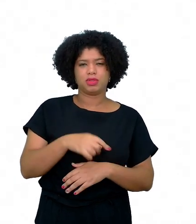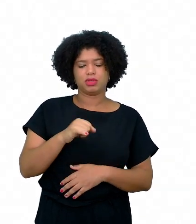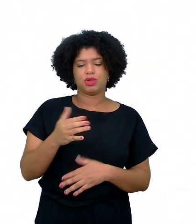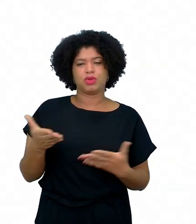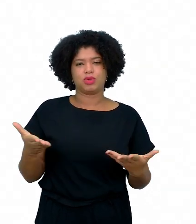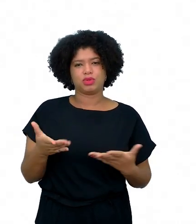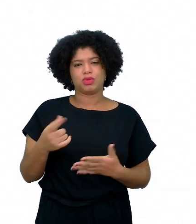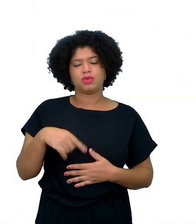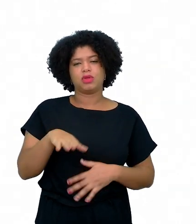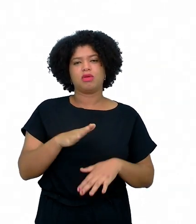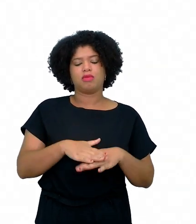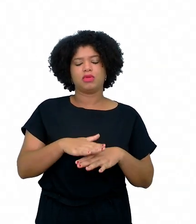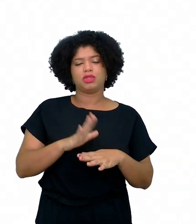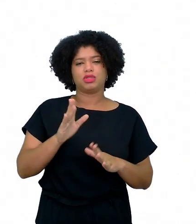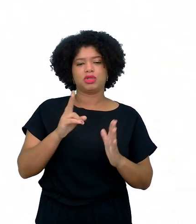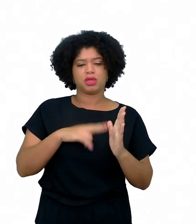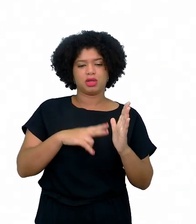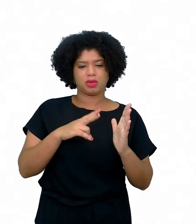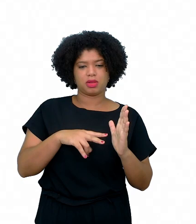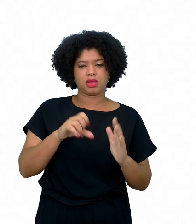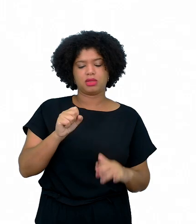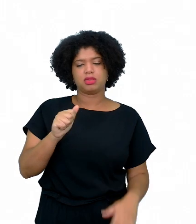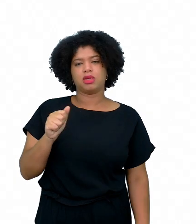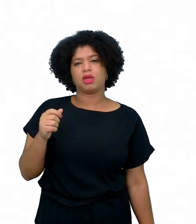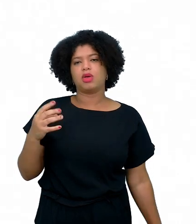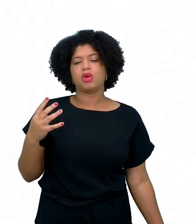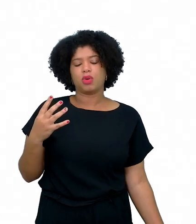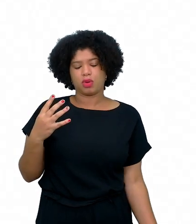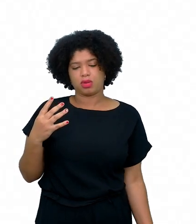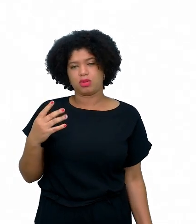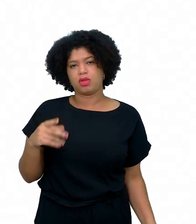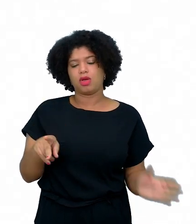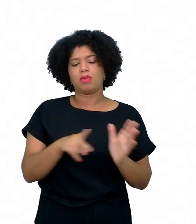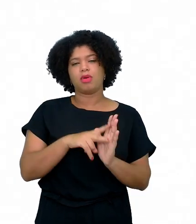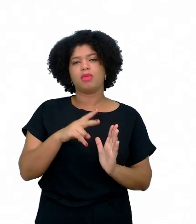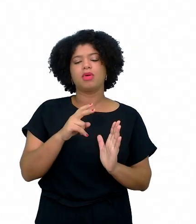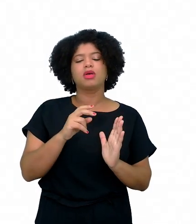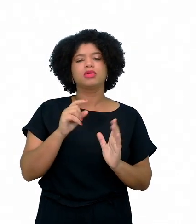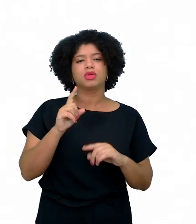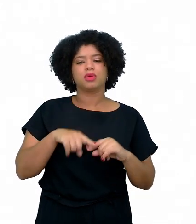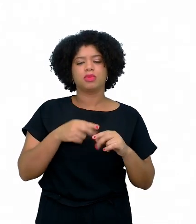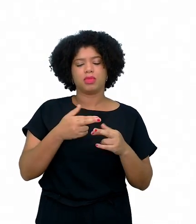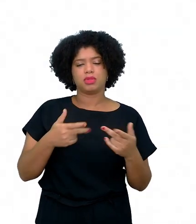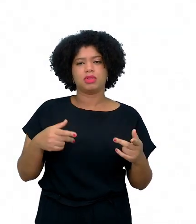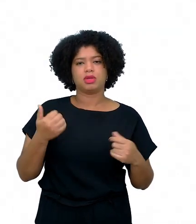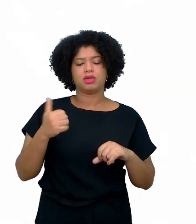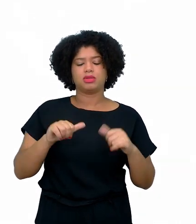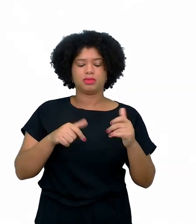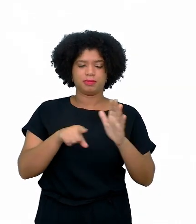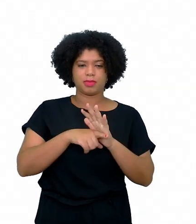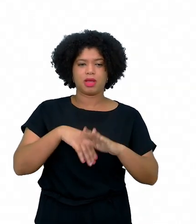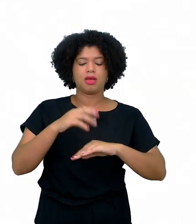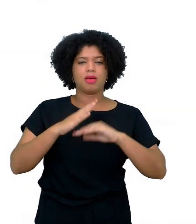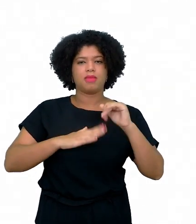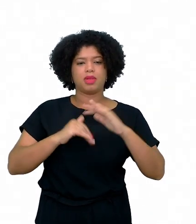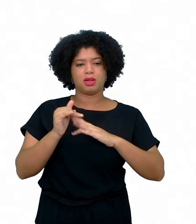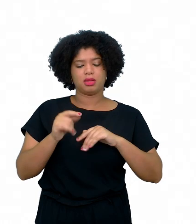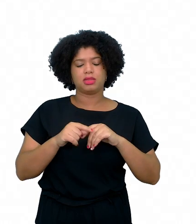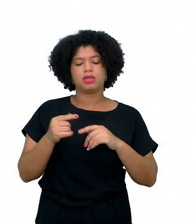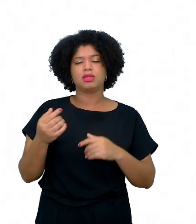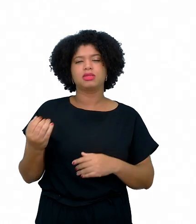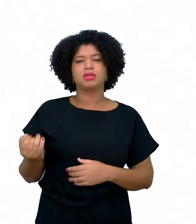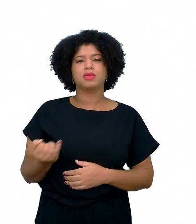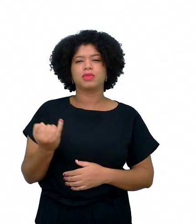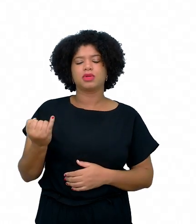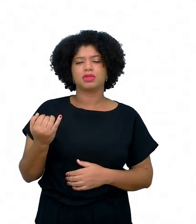já fizerem uma leitura prévia da SA4 do material, né, e já analisarem as habilidades